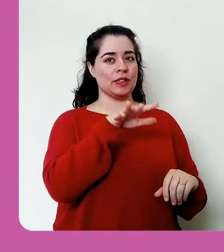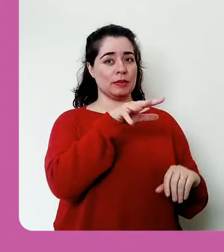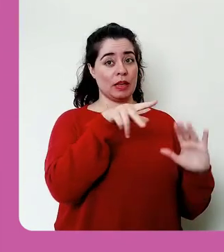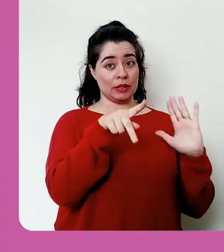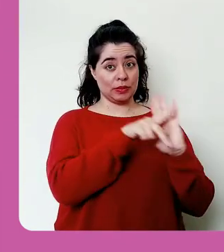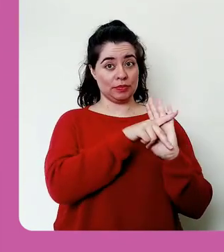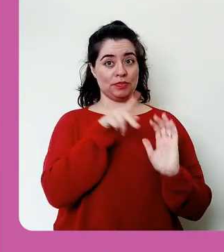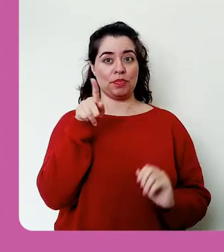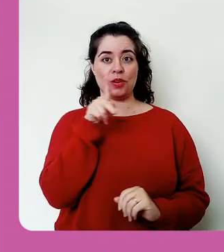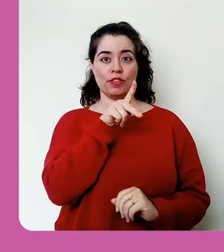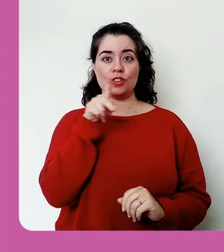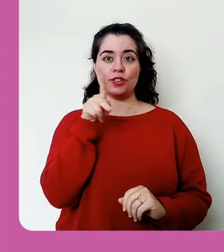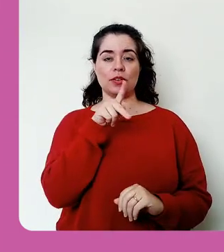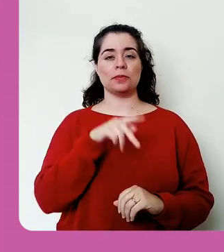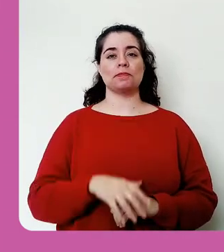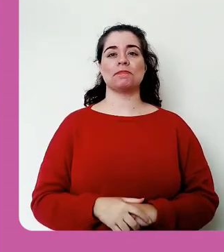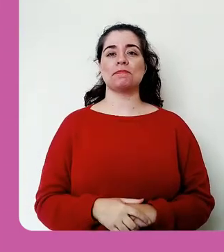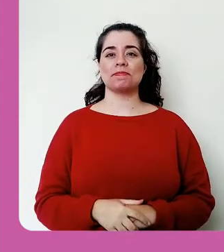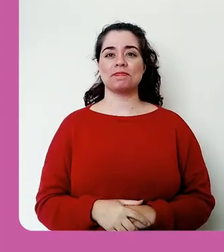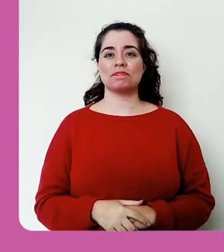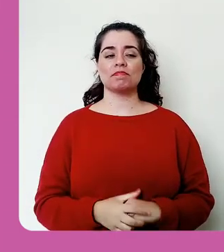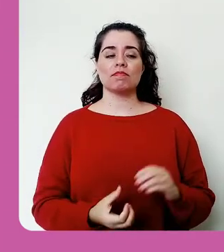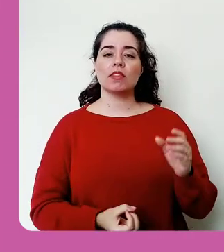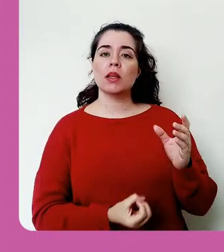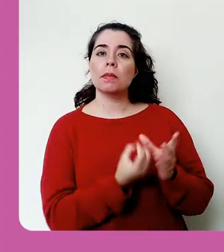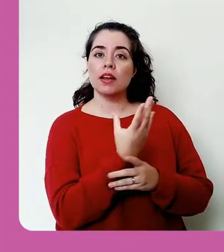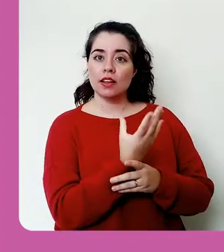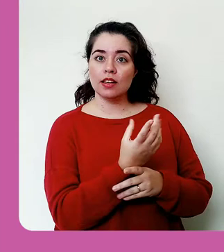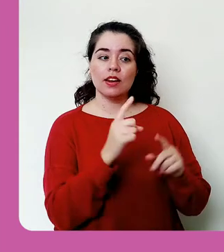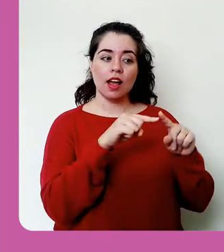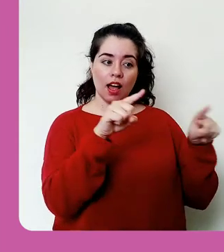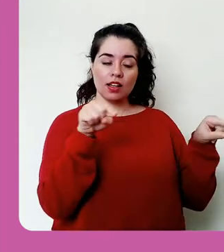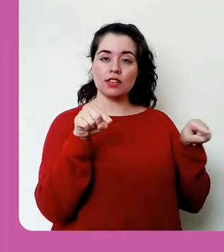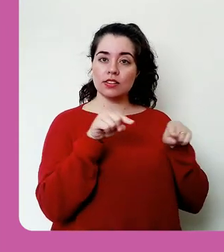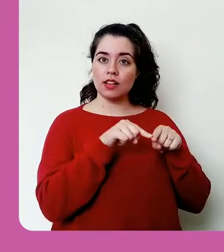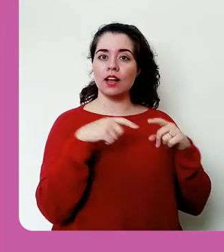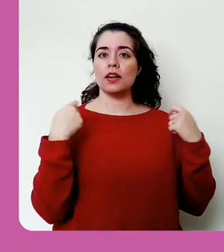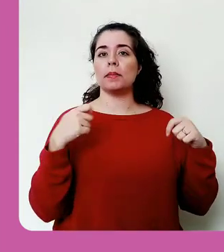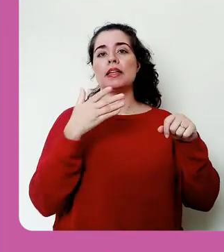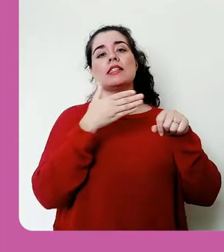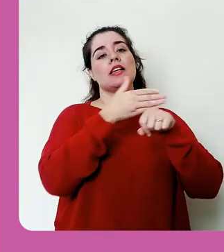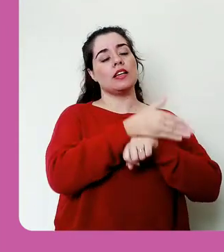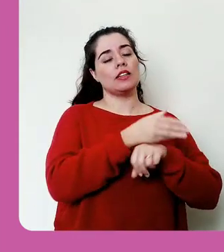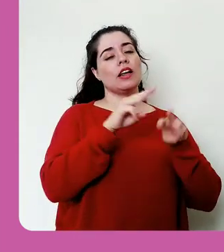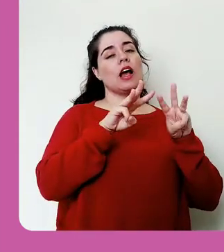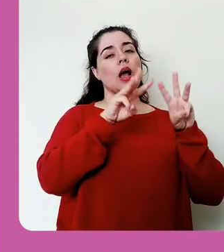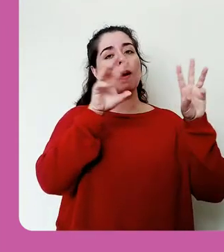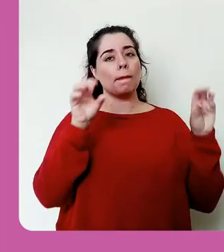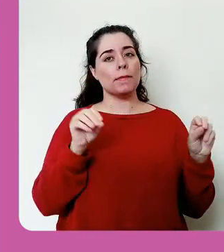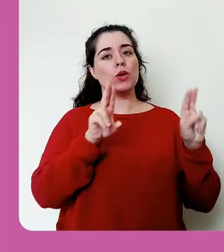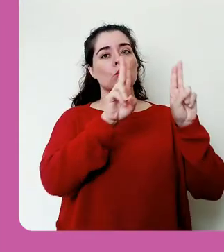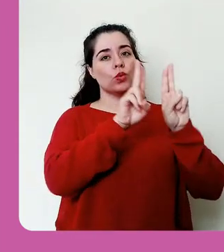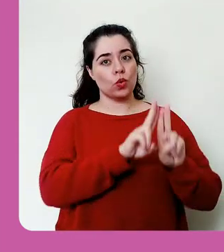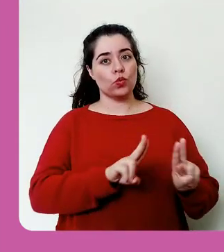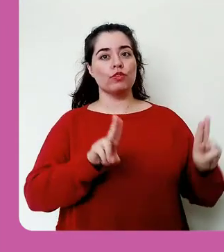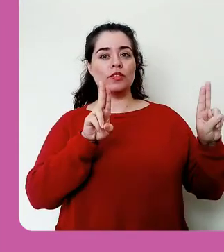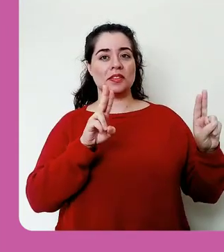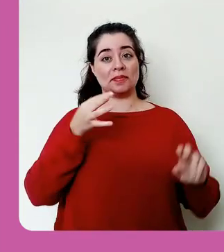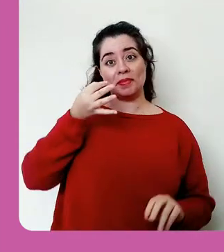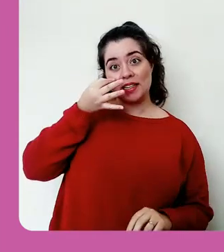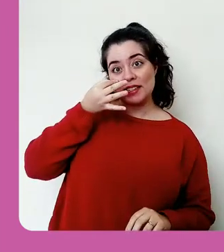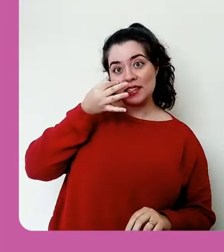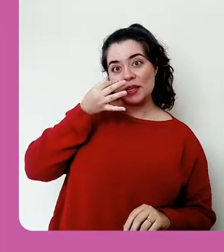professor. Para a criação dessa sala, devemos ir ao Moodle UFSC, também conhecido